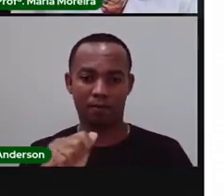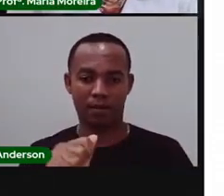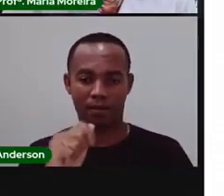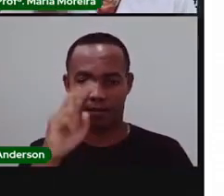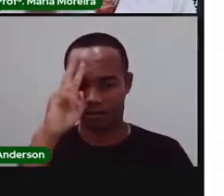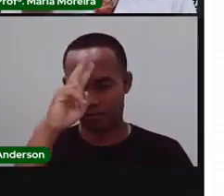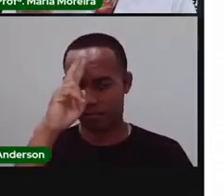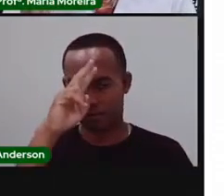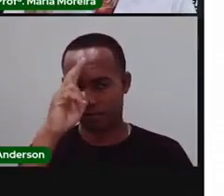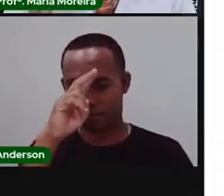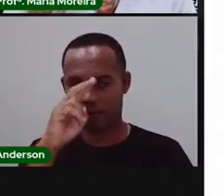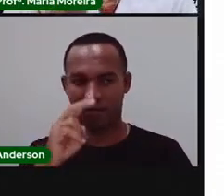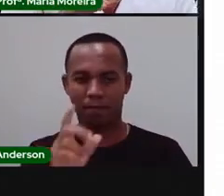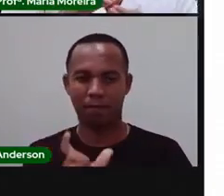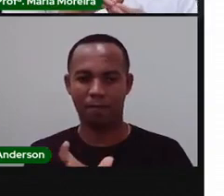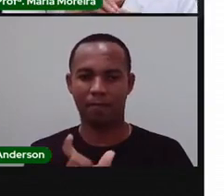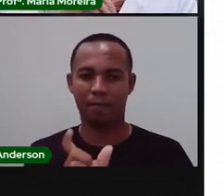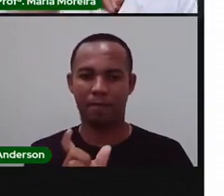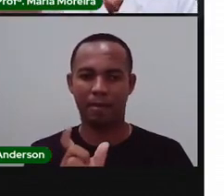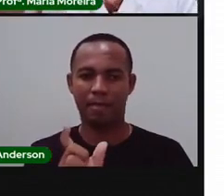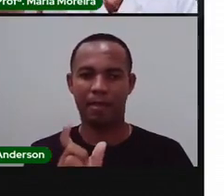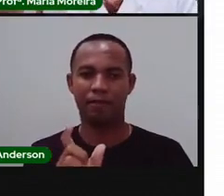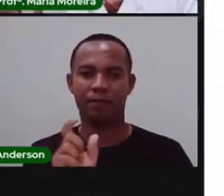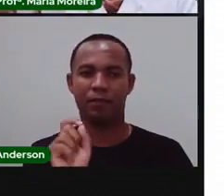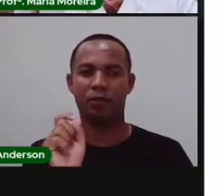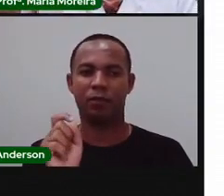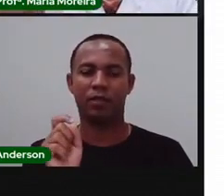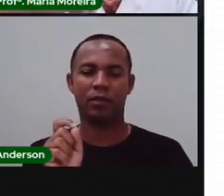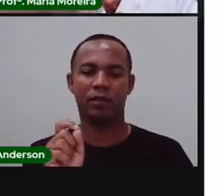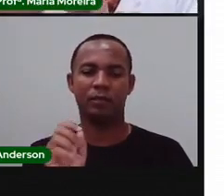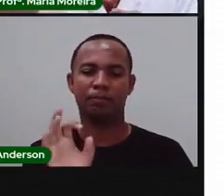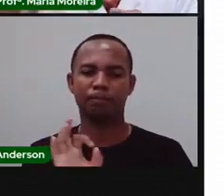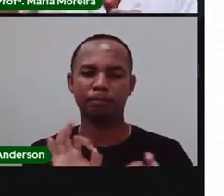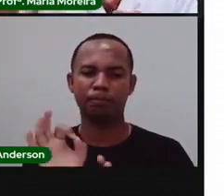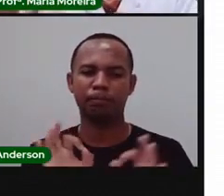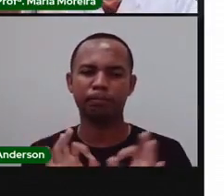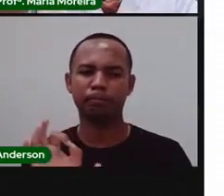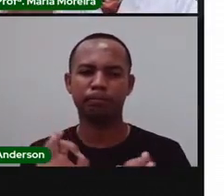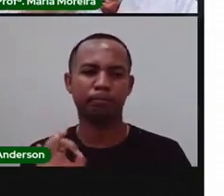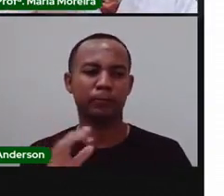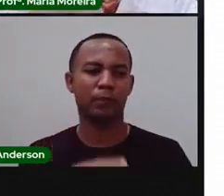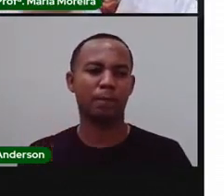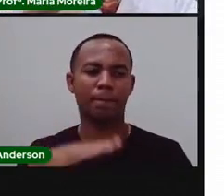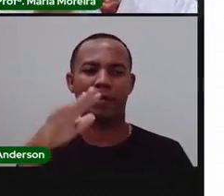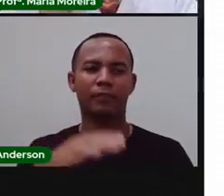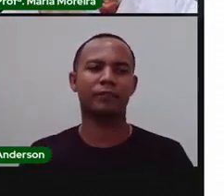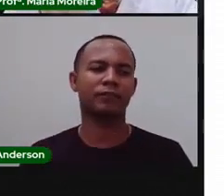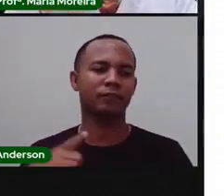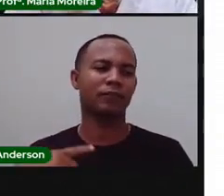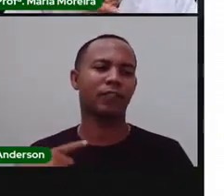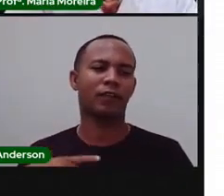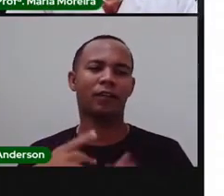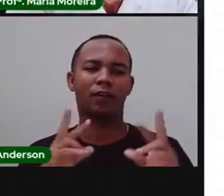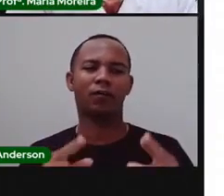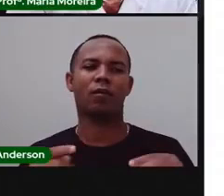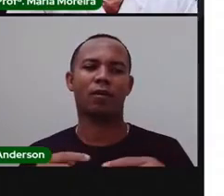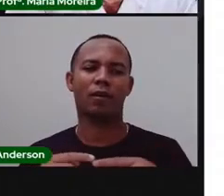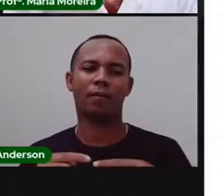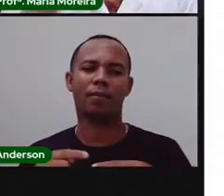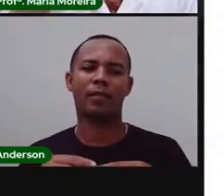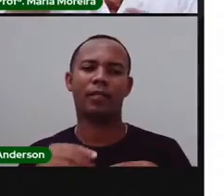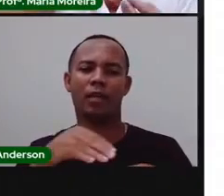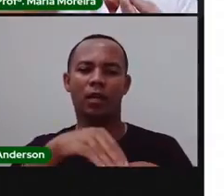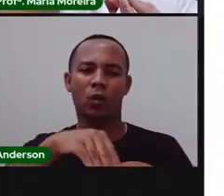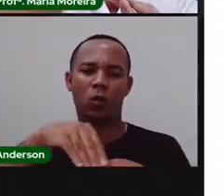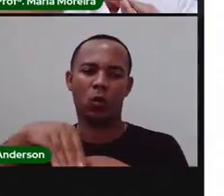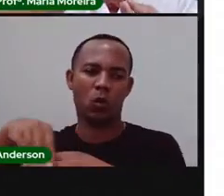rima? Sobre aquela rima que era uma rima mais elaborada, que existia a rima do cordel, que era um rima simples,